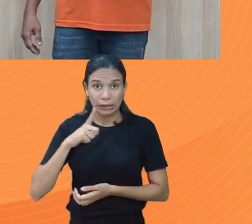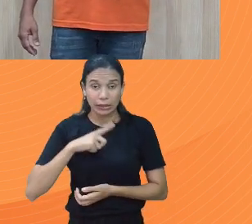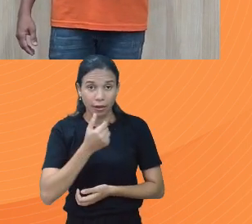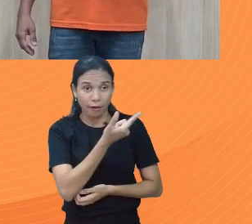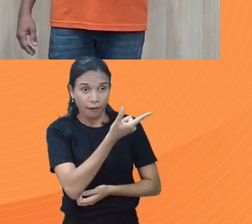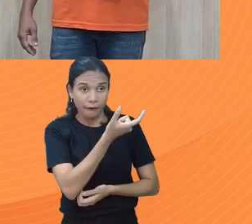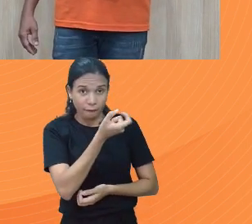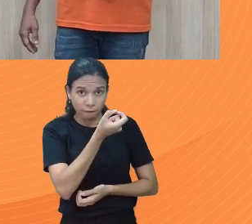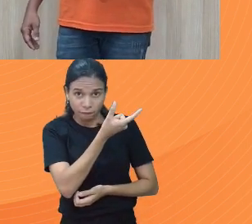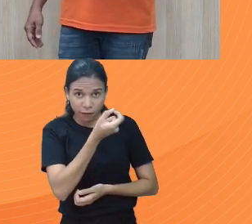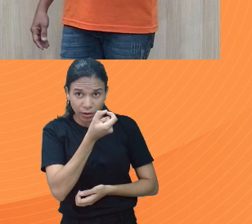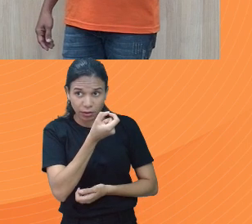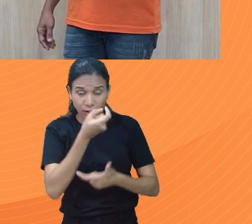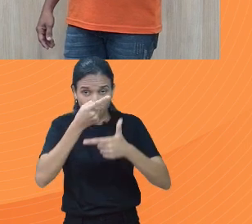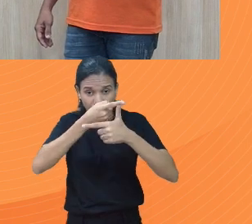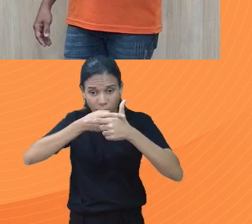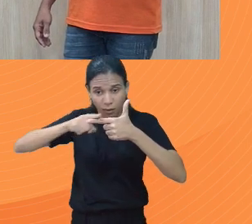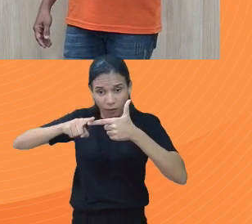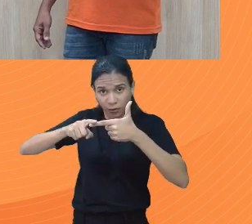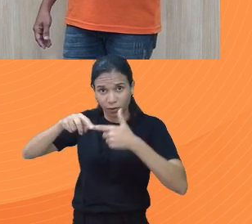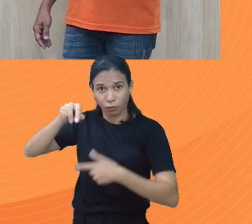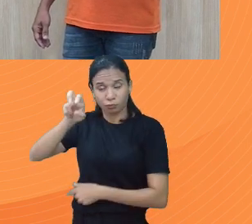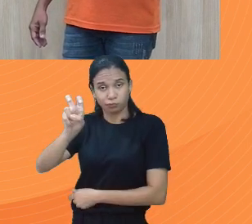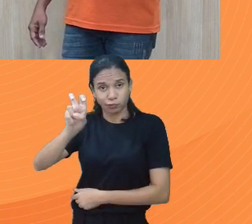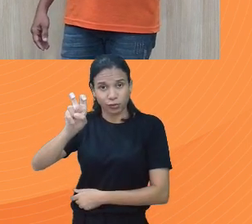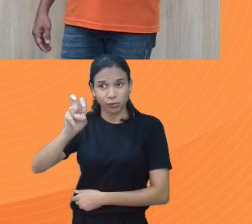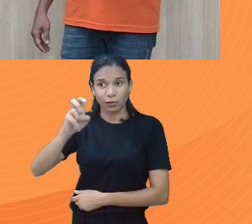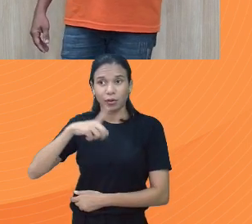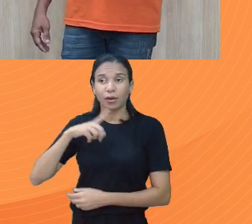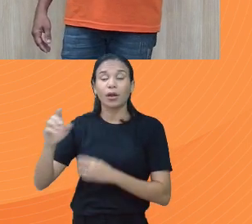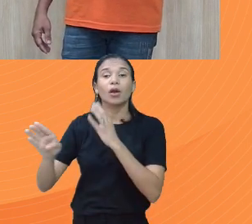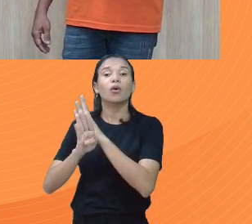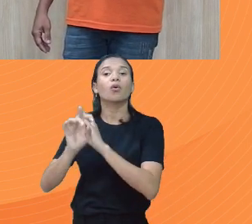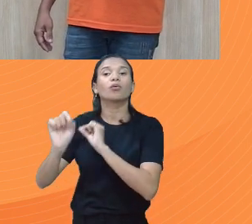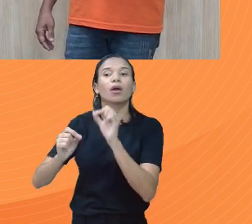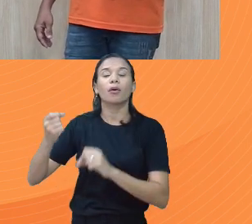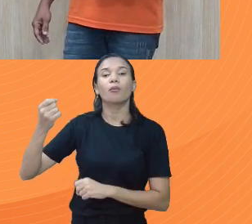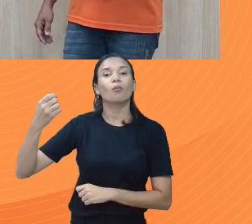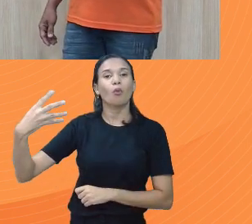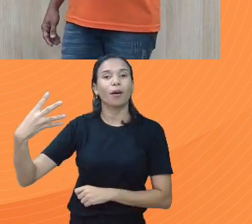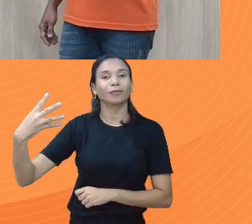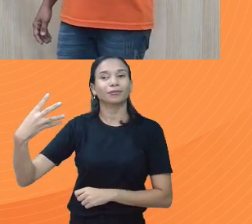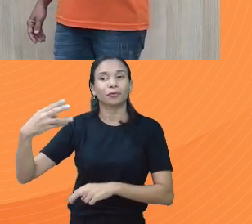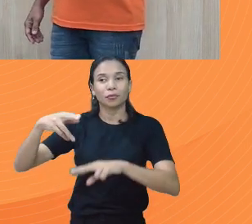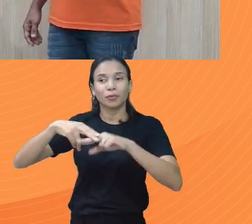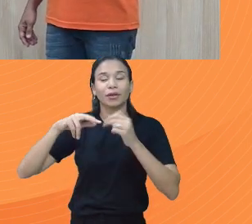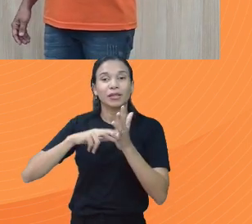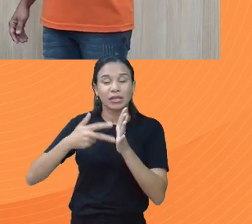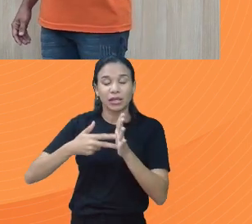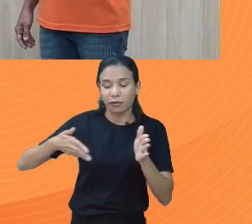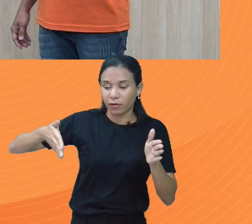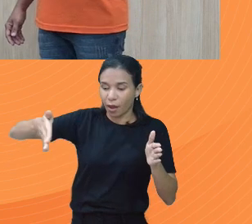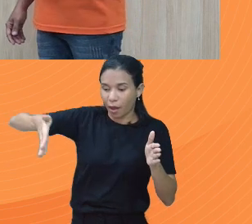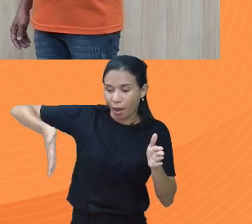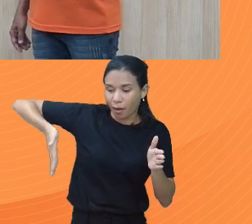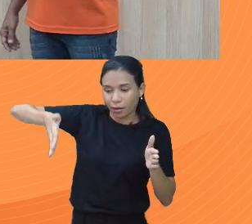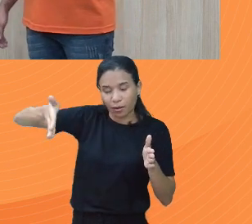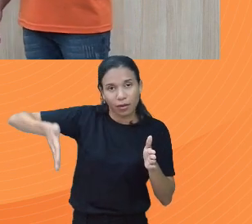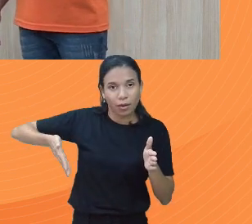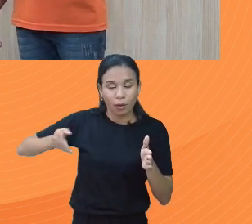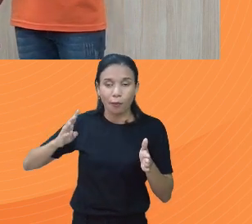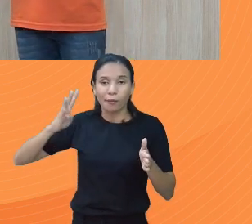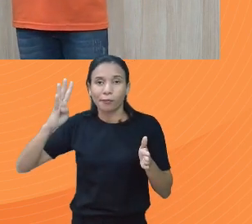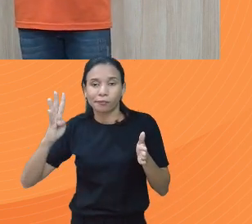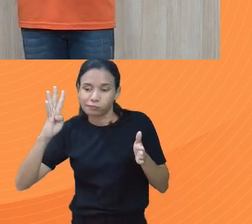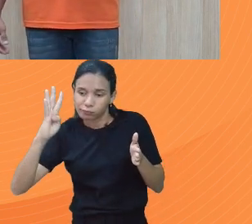20 centímetros e dividir por 5 centímetros, eu vou encontrar 4. Então, nessa dimensão 20 aqui, né, que a gente pode considerar como